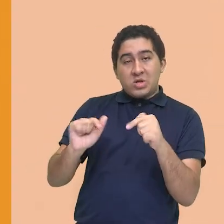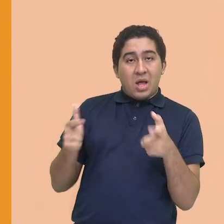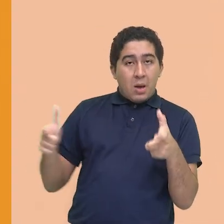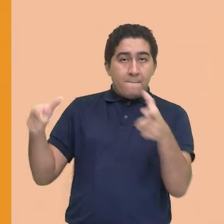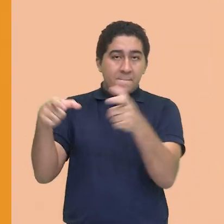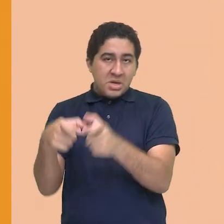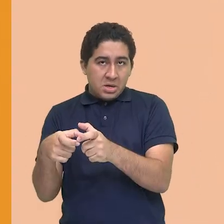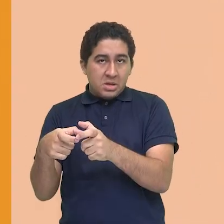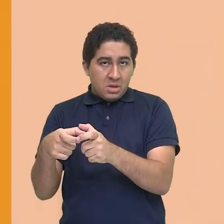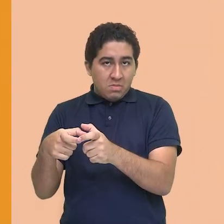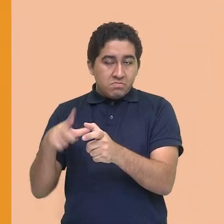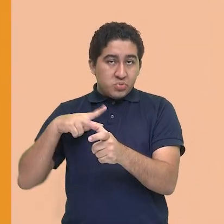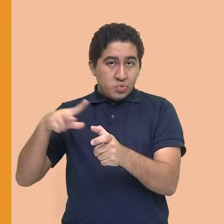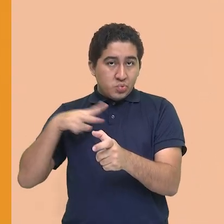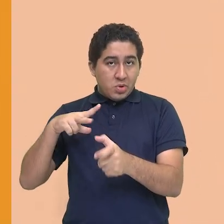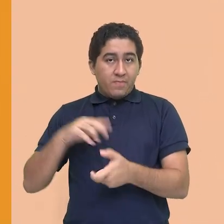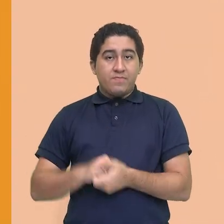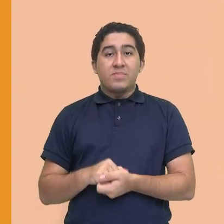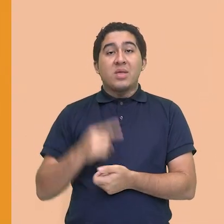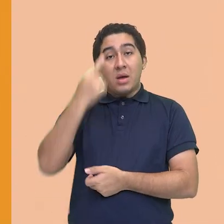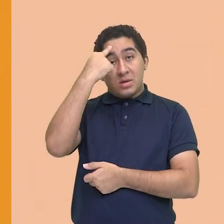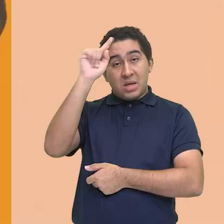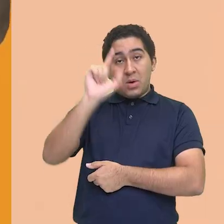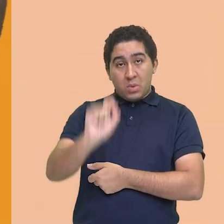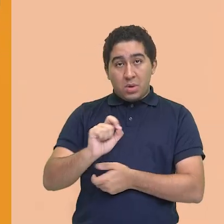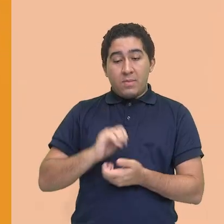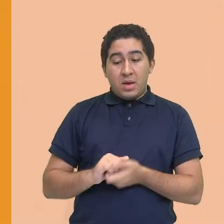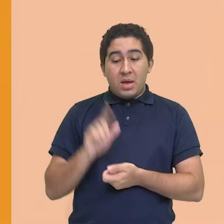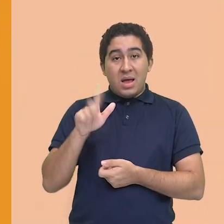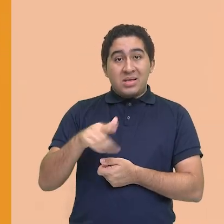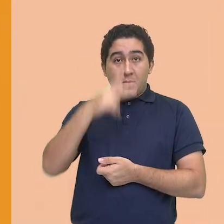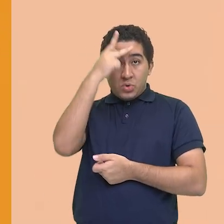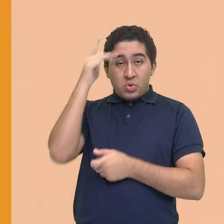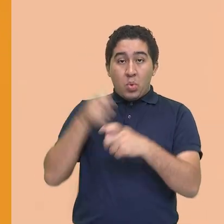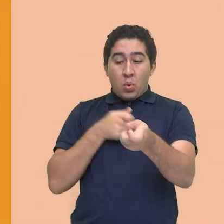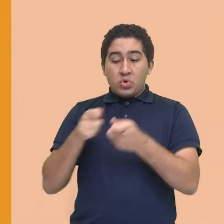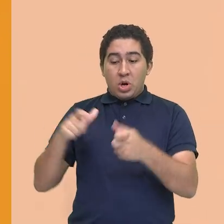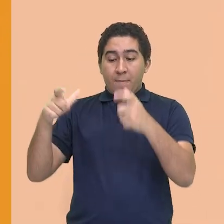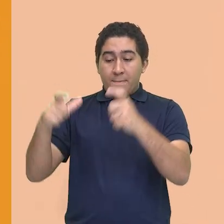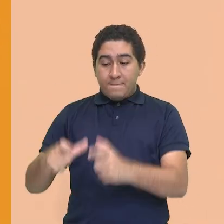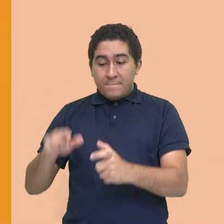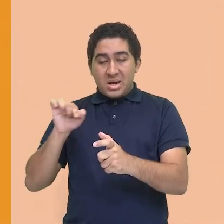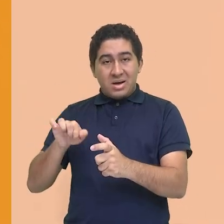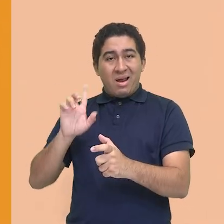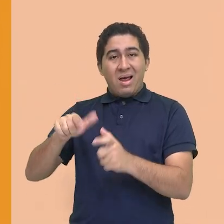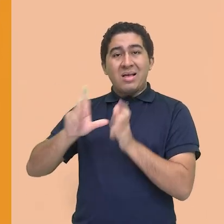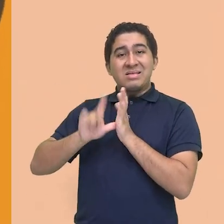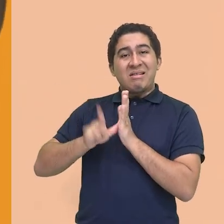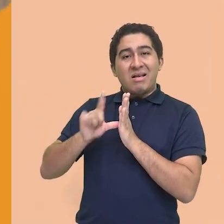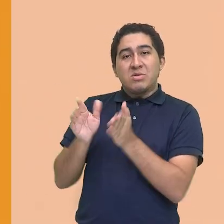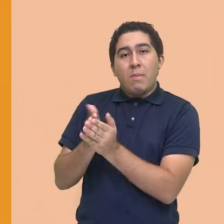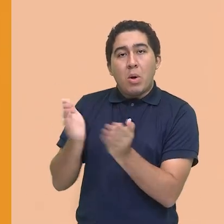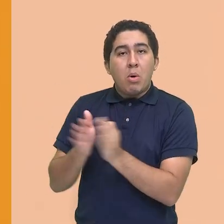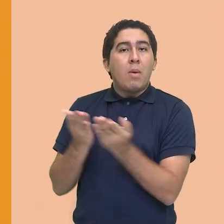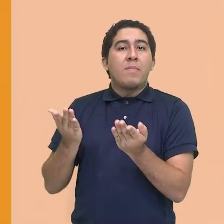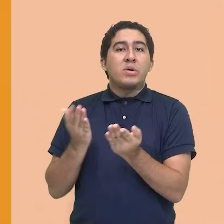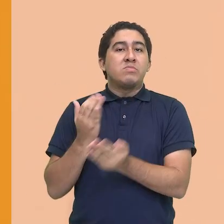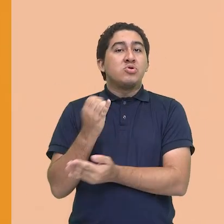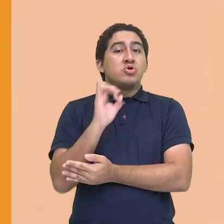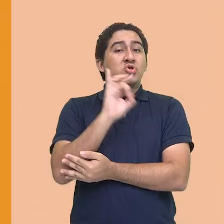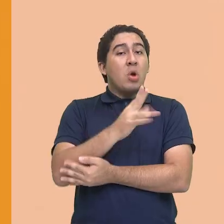Ou seja, eles tinham a ideia de que o pequeno proprietário era símbolo do atraso e da pobreza, que o